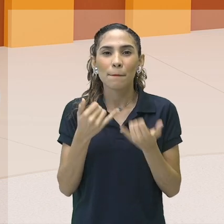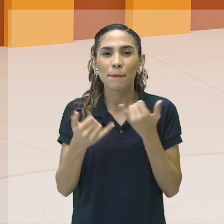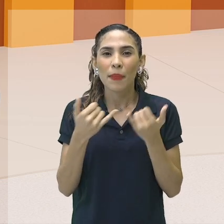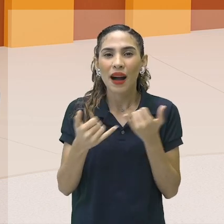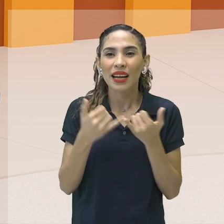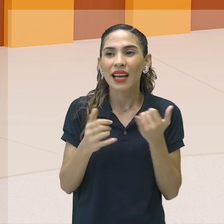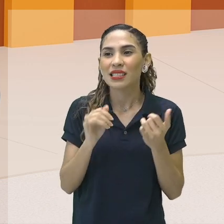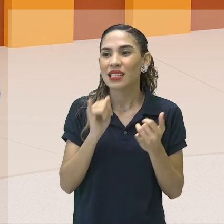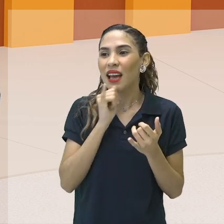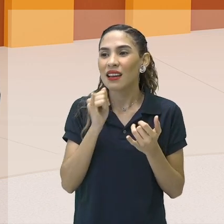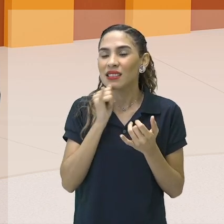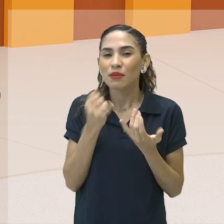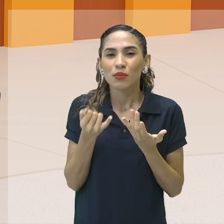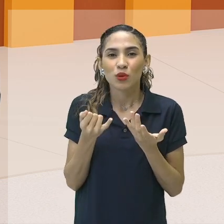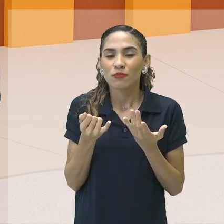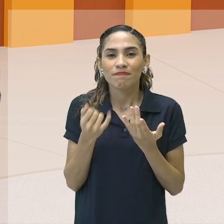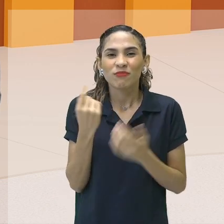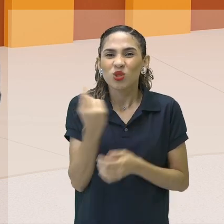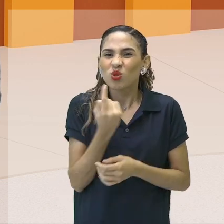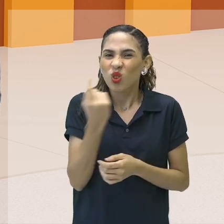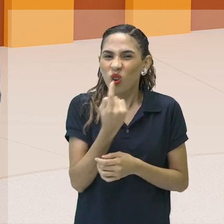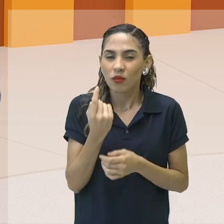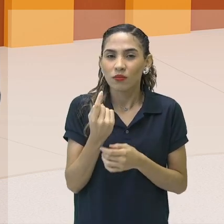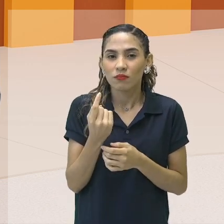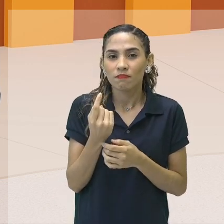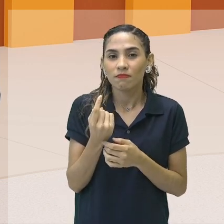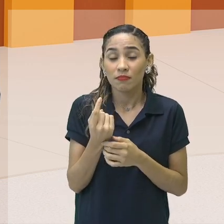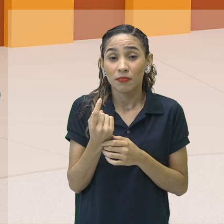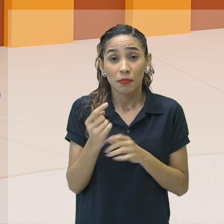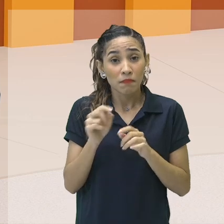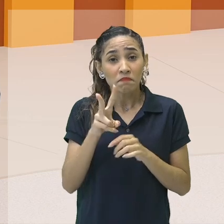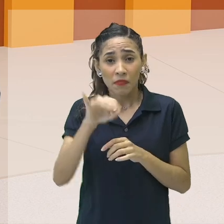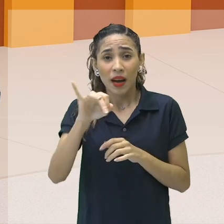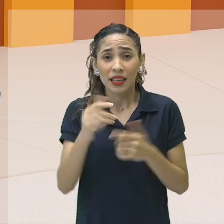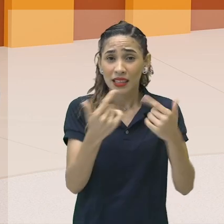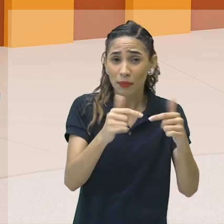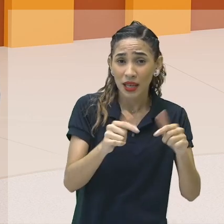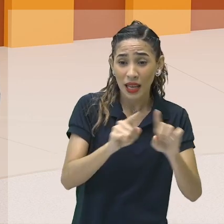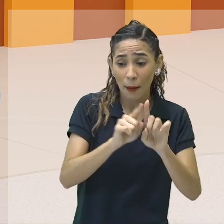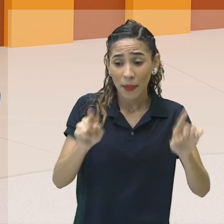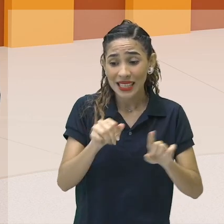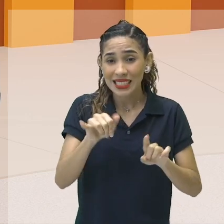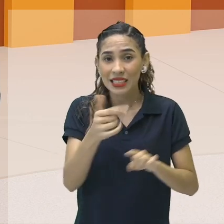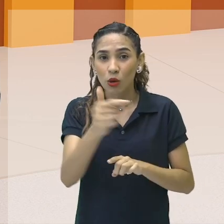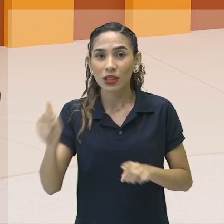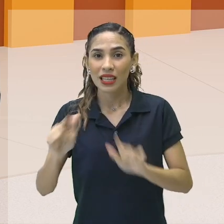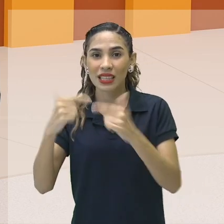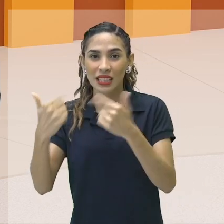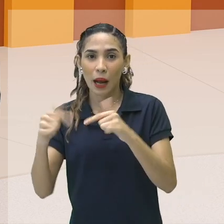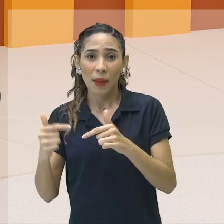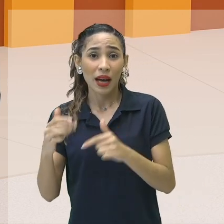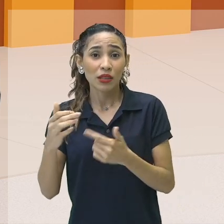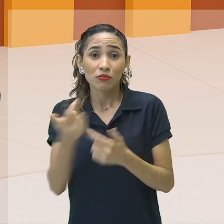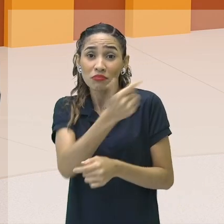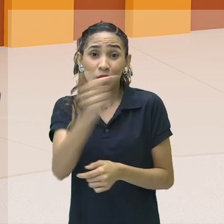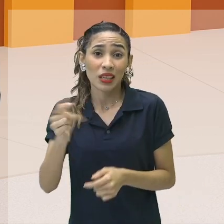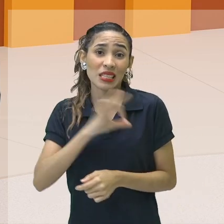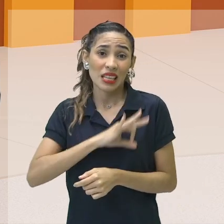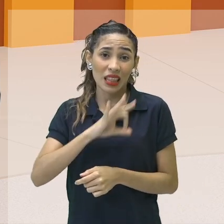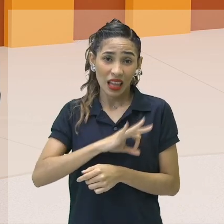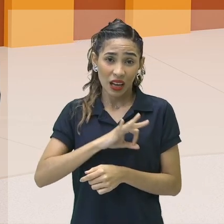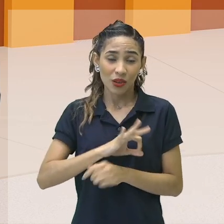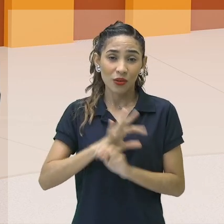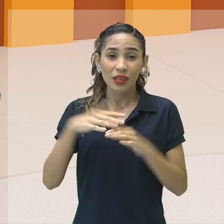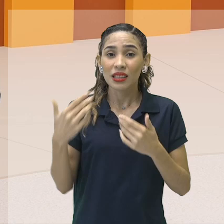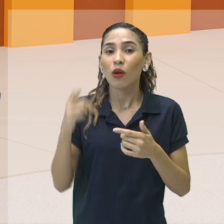previdência. Ele vai trabalhar, porém, quando ele fica sem trabalhar, ele também fica sem receber. Então, esse é um dos problemas e